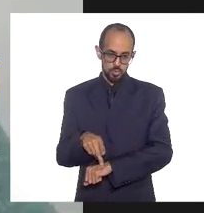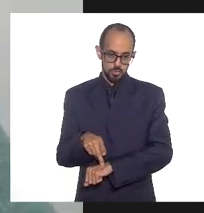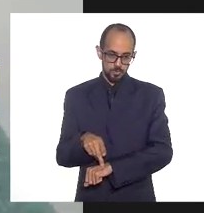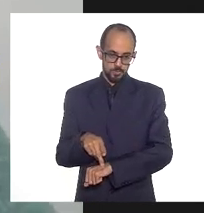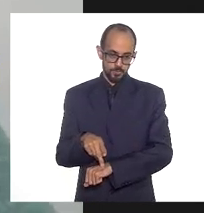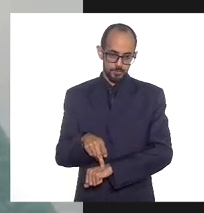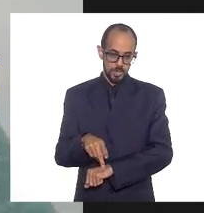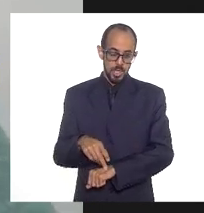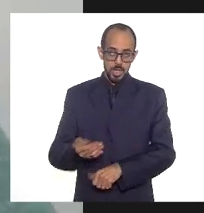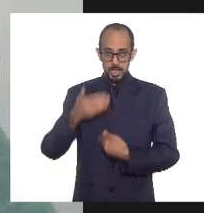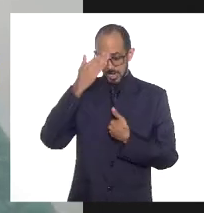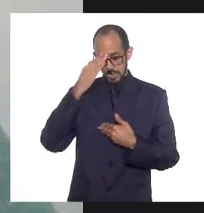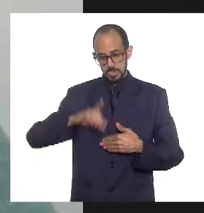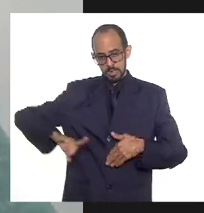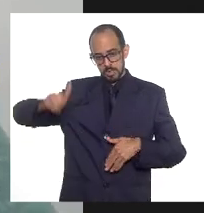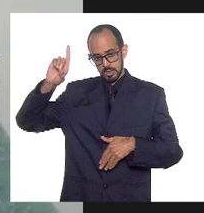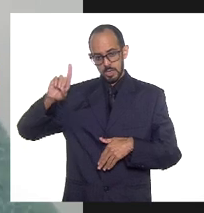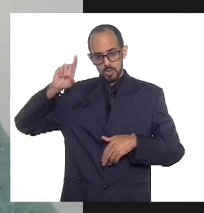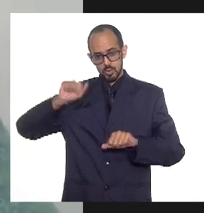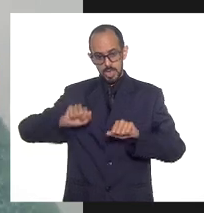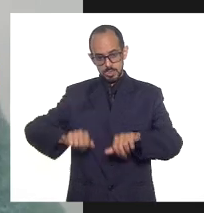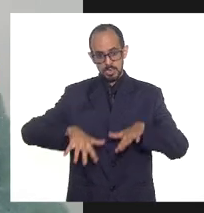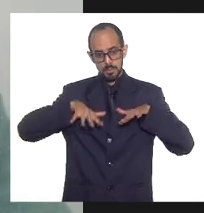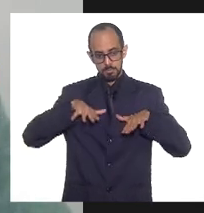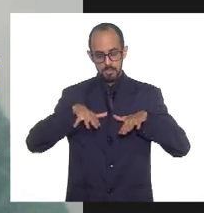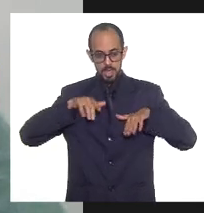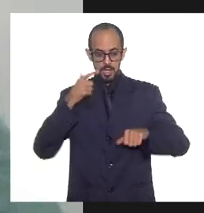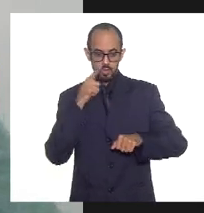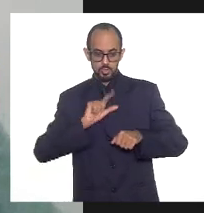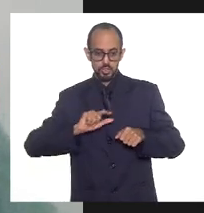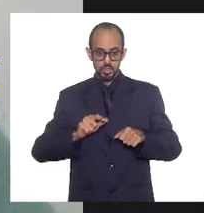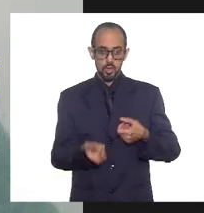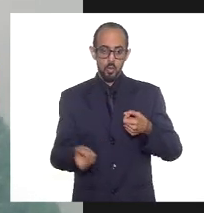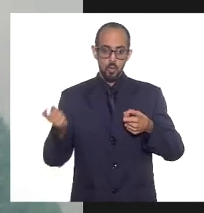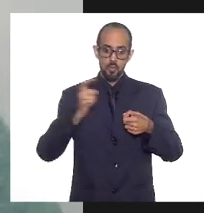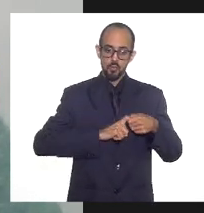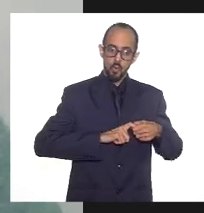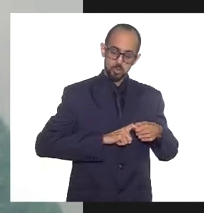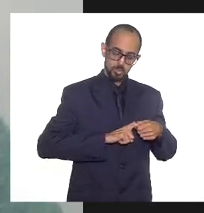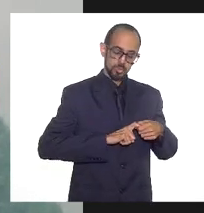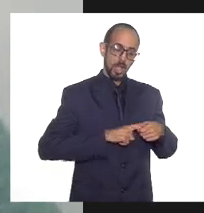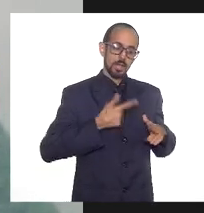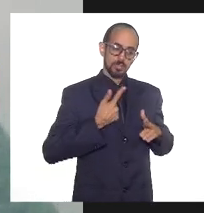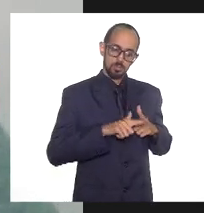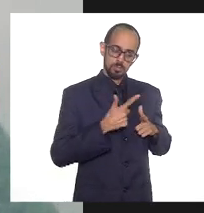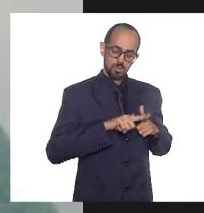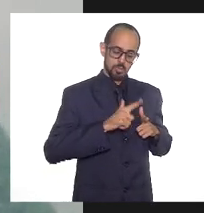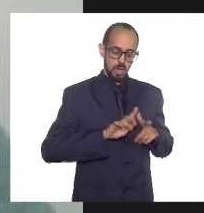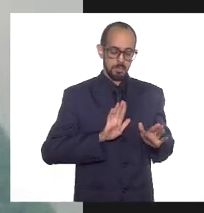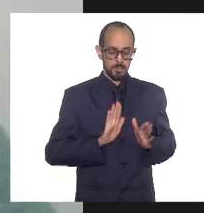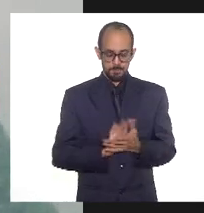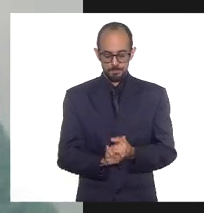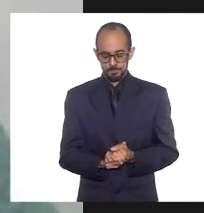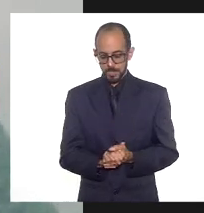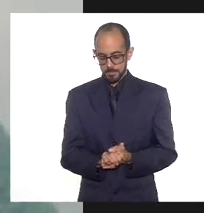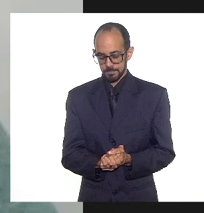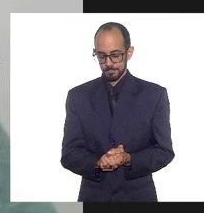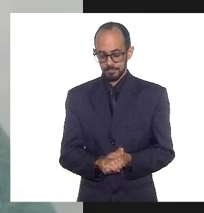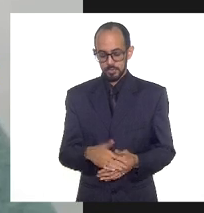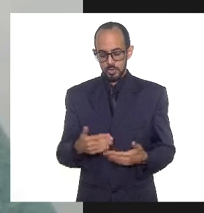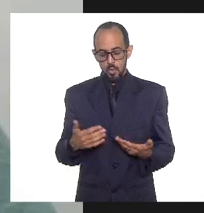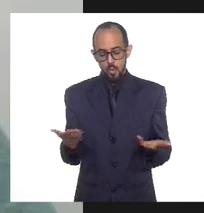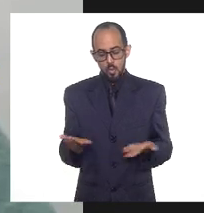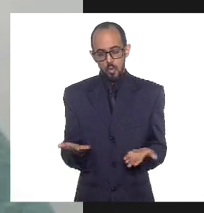Deus, a Assembleia, através da PEC, reverteu essa situação. Então, eu hoje queria,